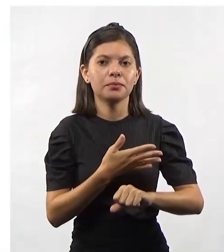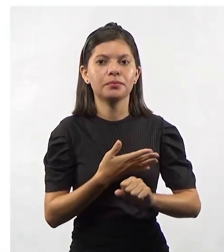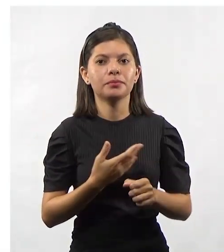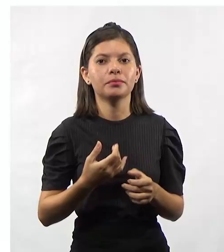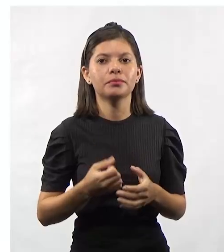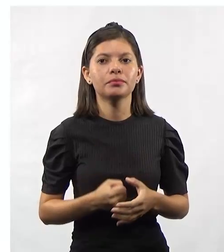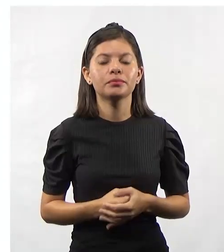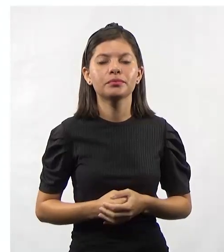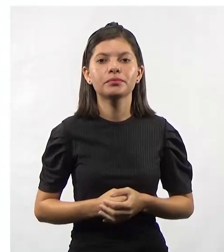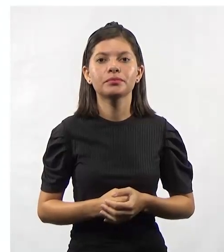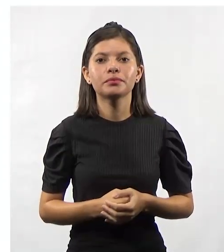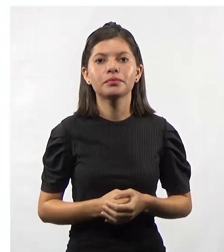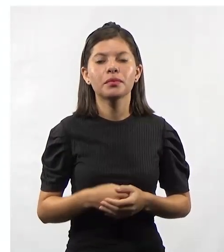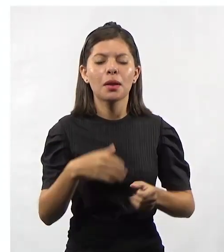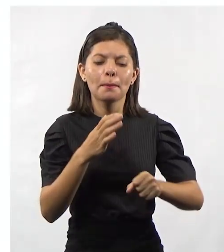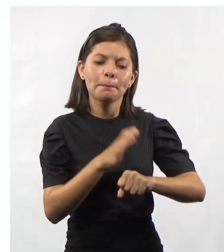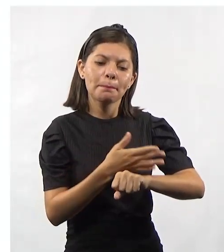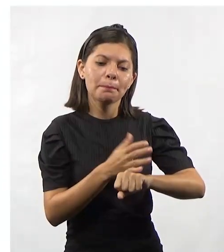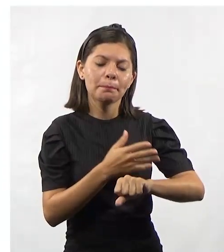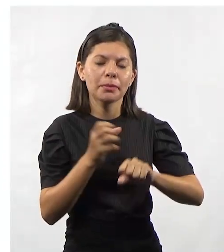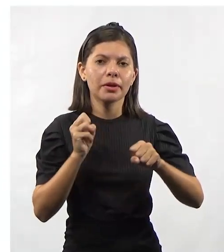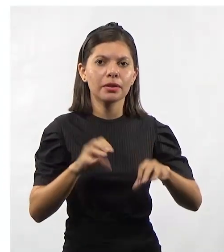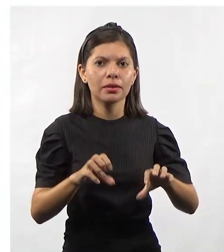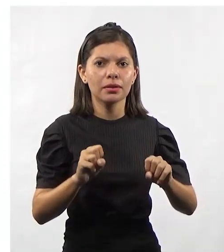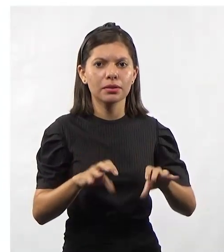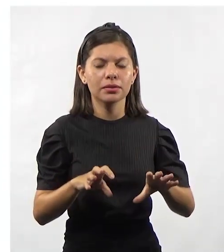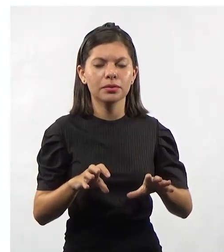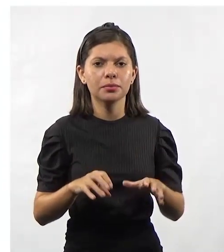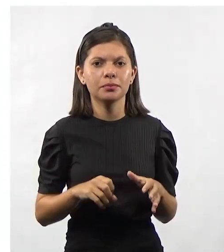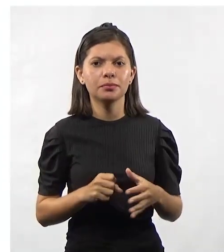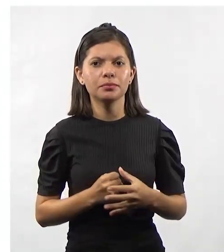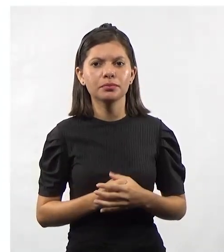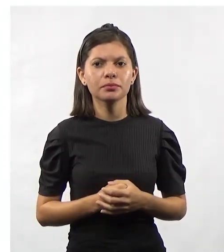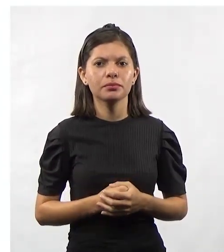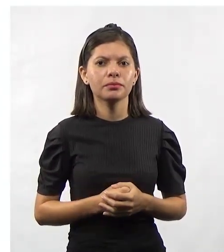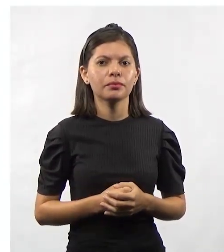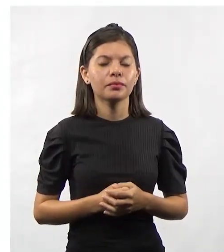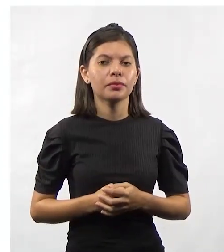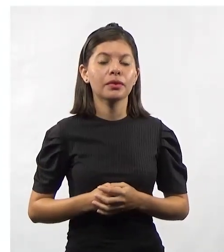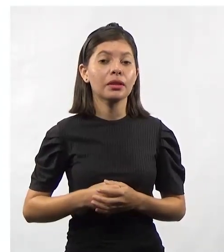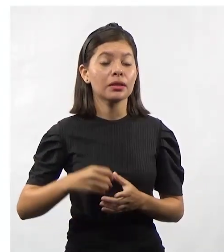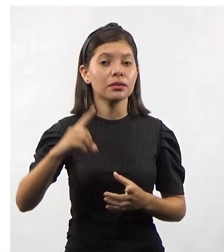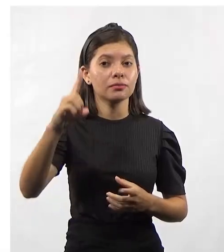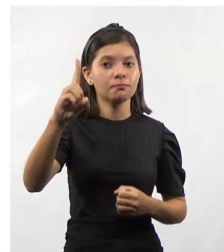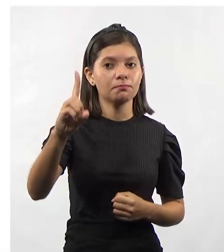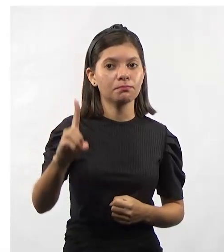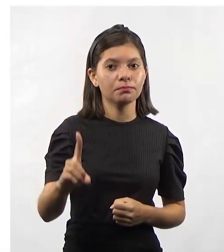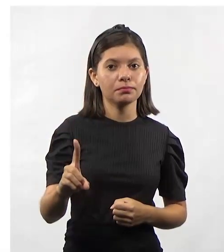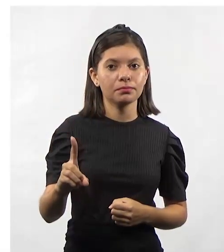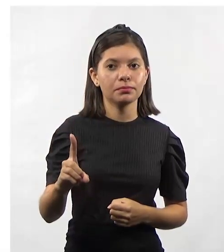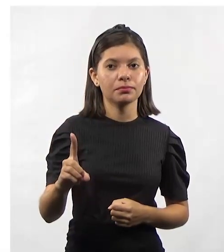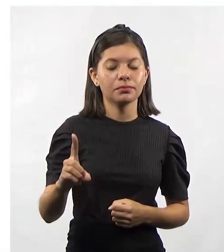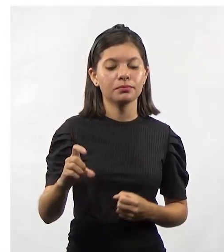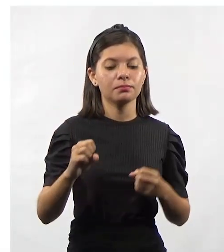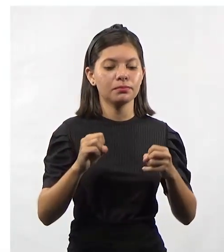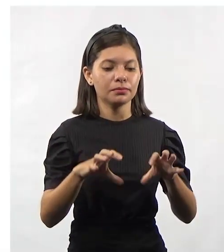nossa praxis. Então, praticar a educação em e para os direitos em educação